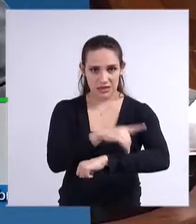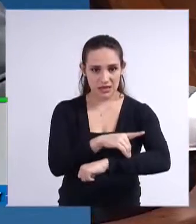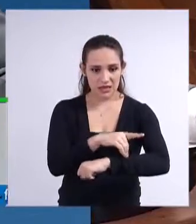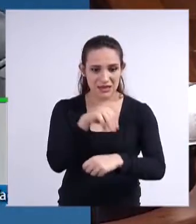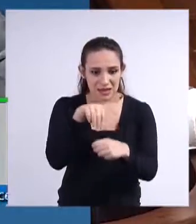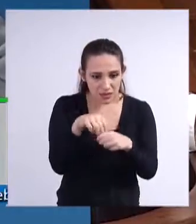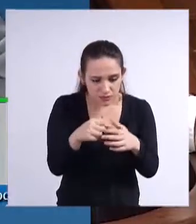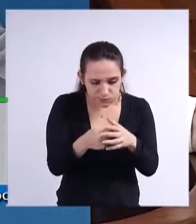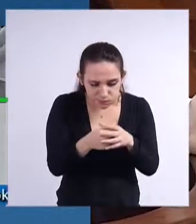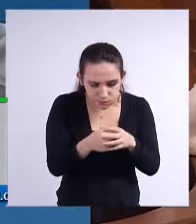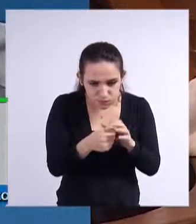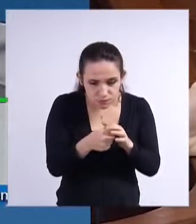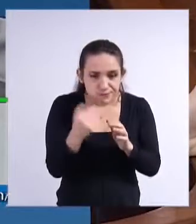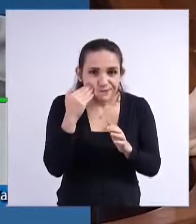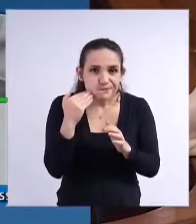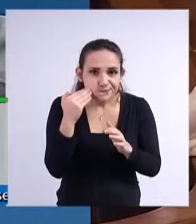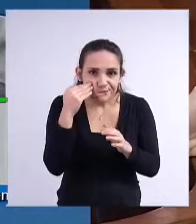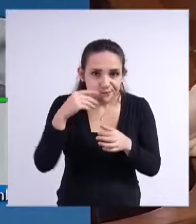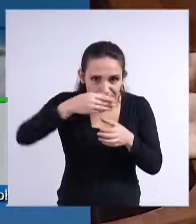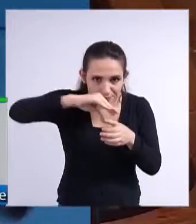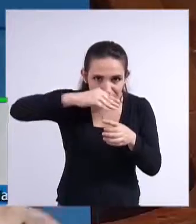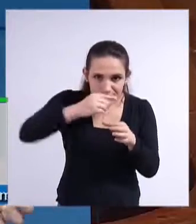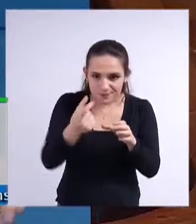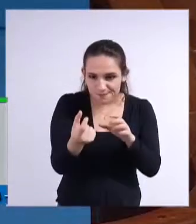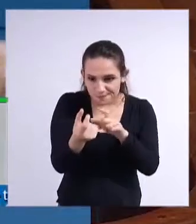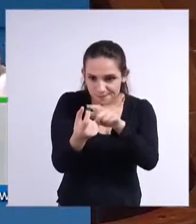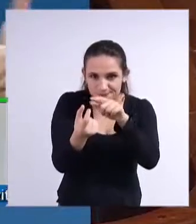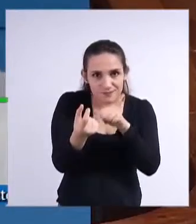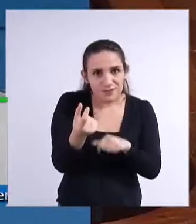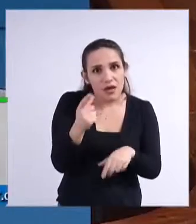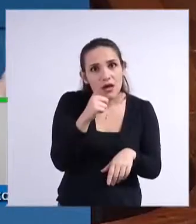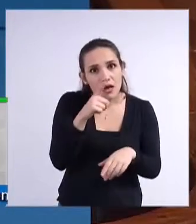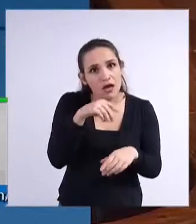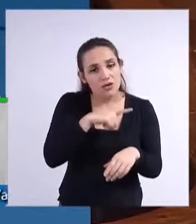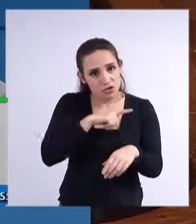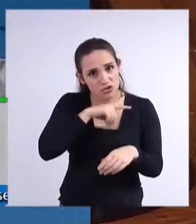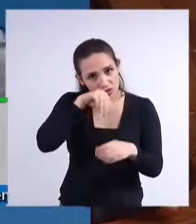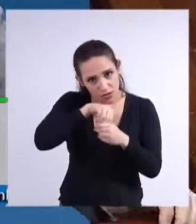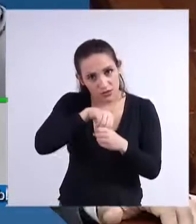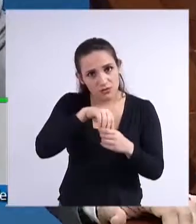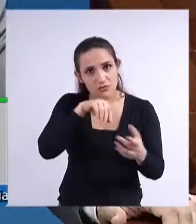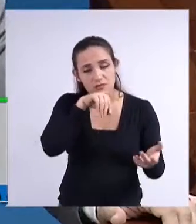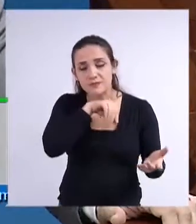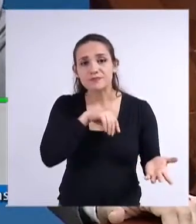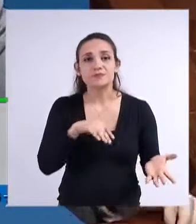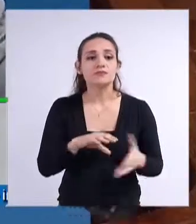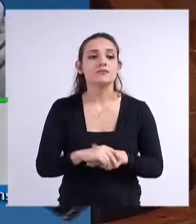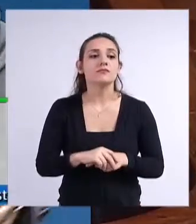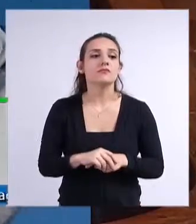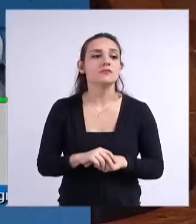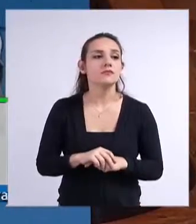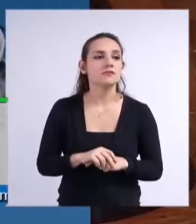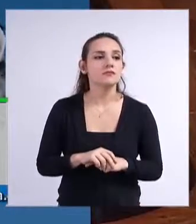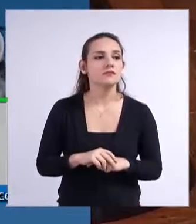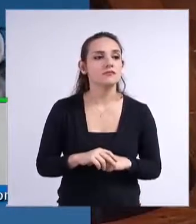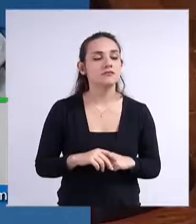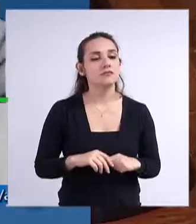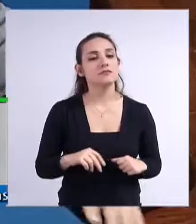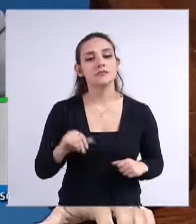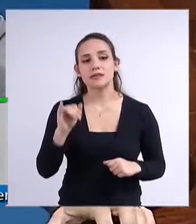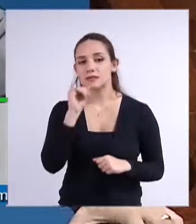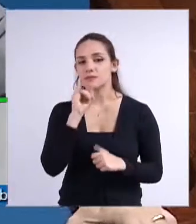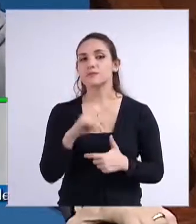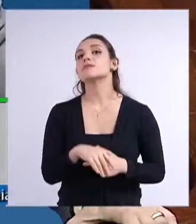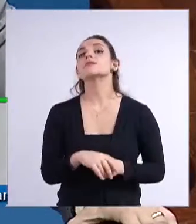Por isso da dificuldade de controle. E você faz o controle um ano, o ano